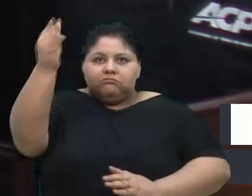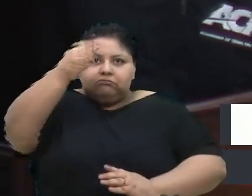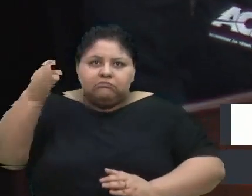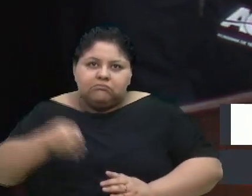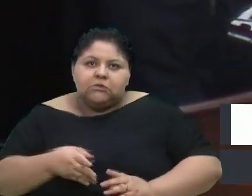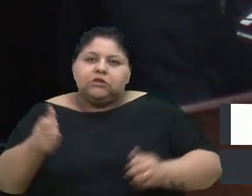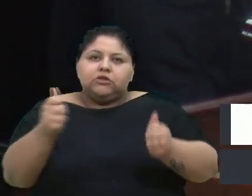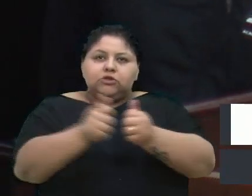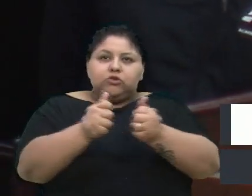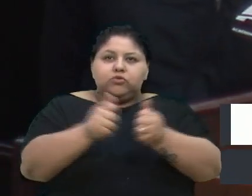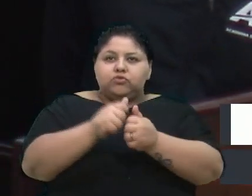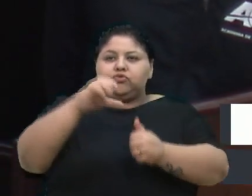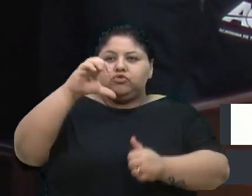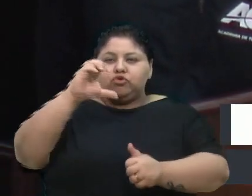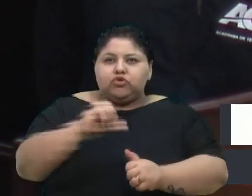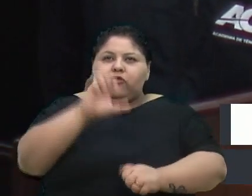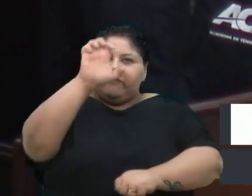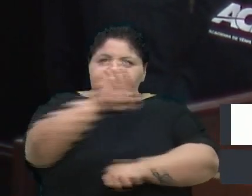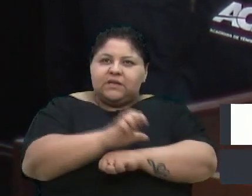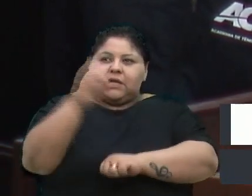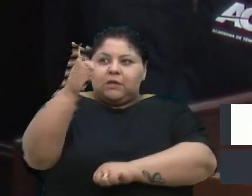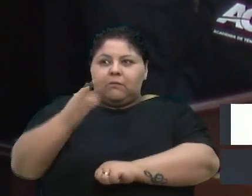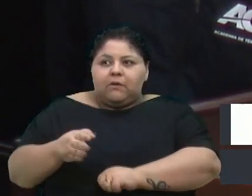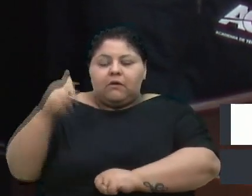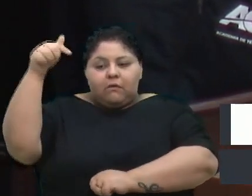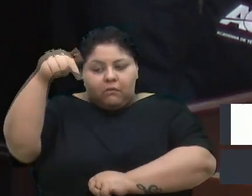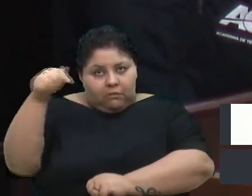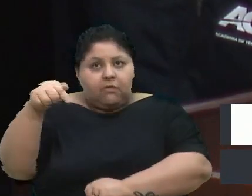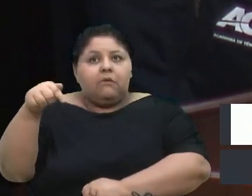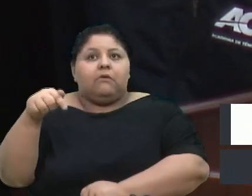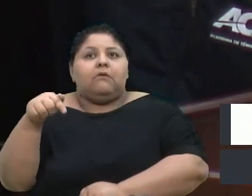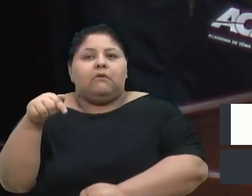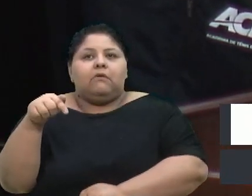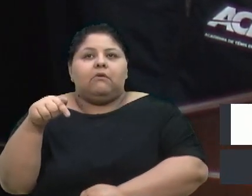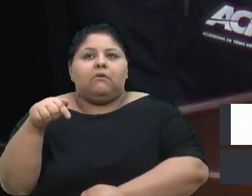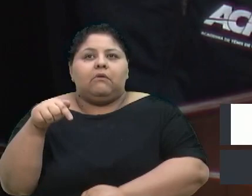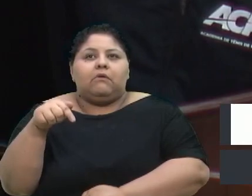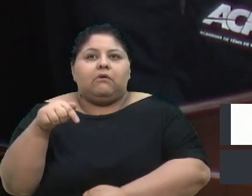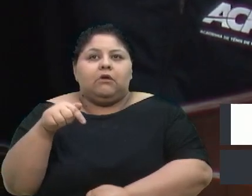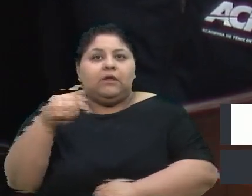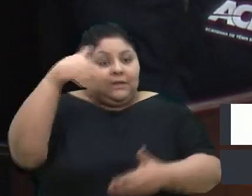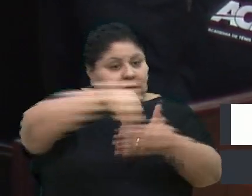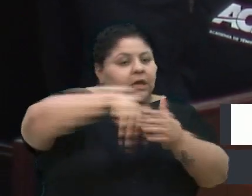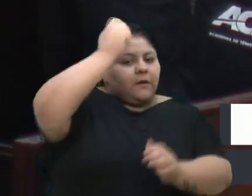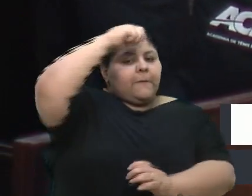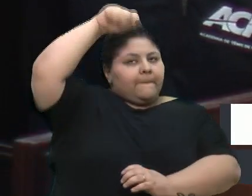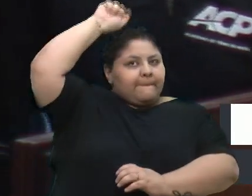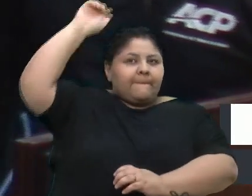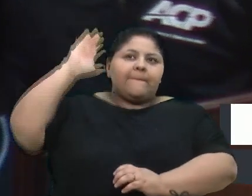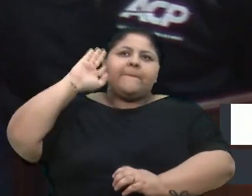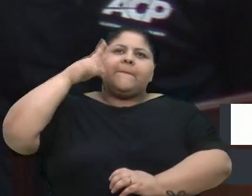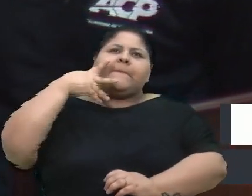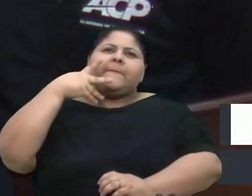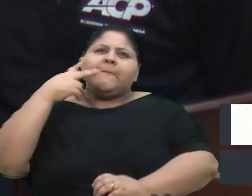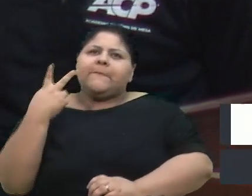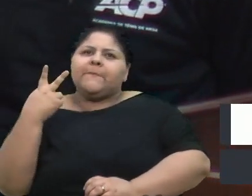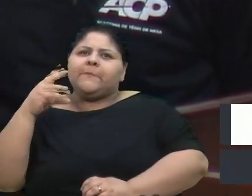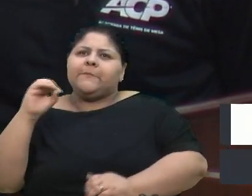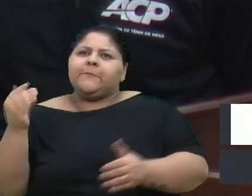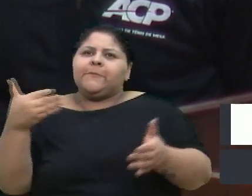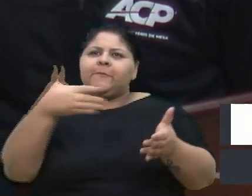9 estados brasileiros aqui, né, nas dependências da UX, e vai acontecer do dia 20 ao